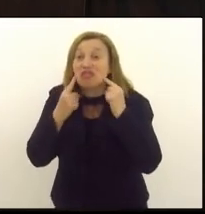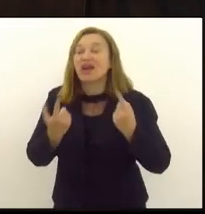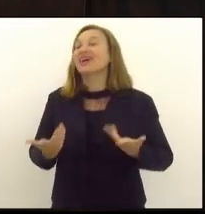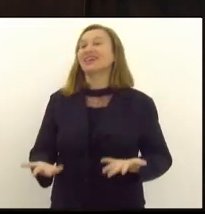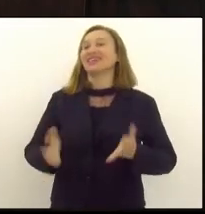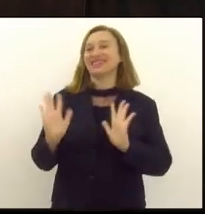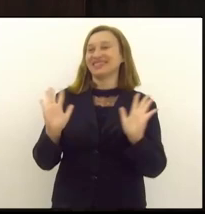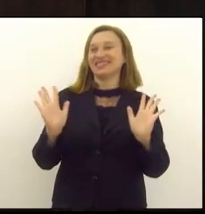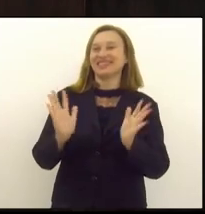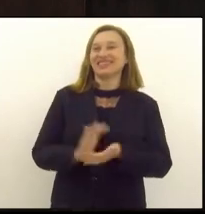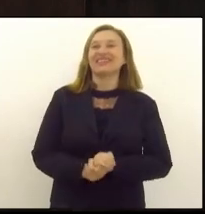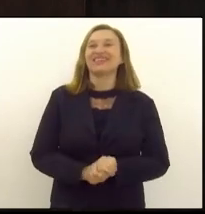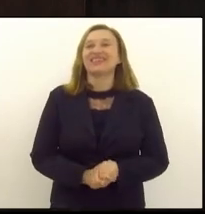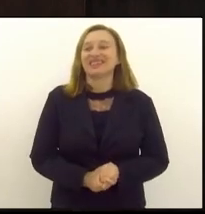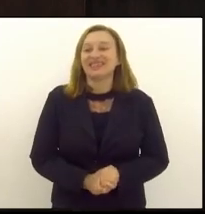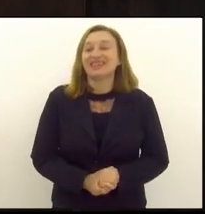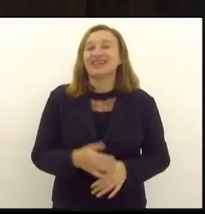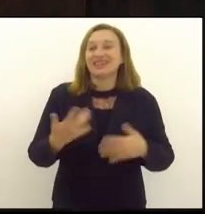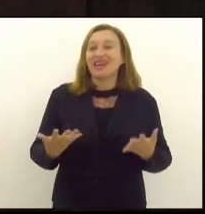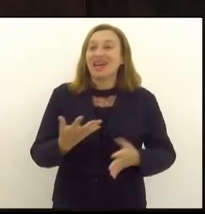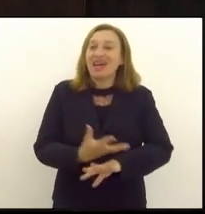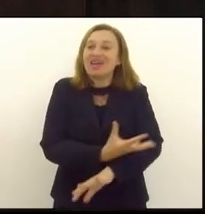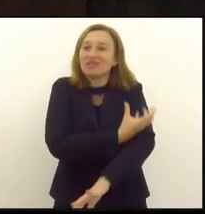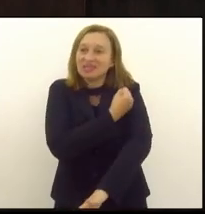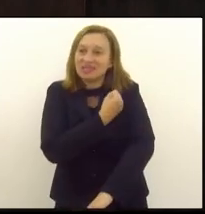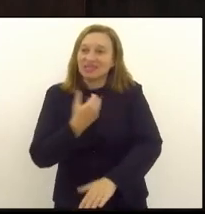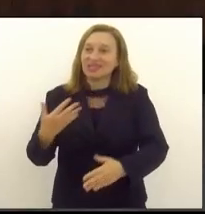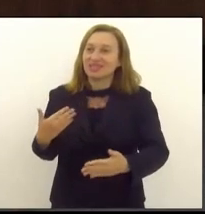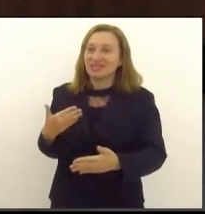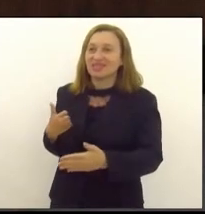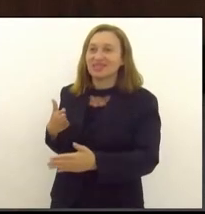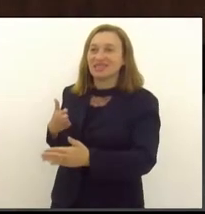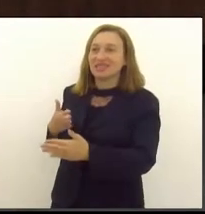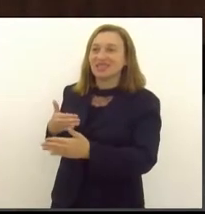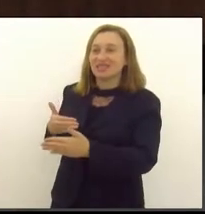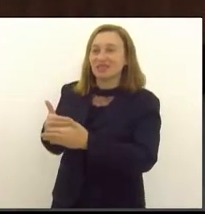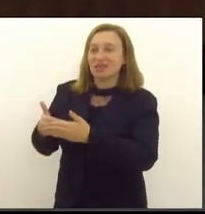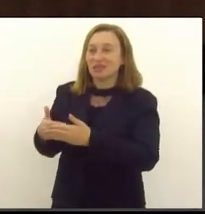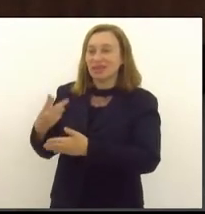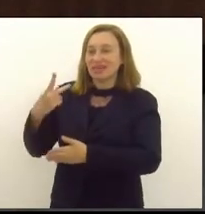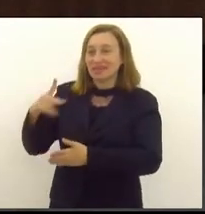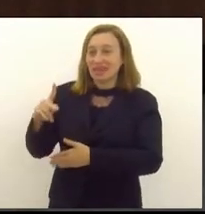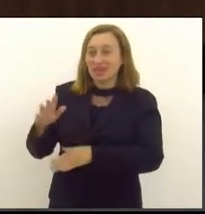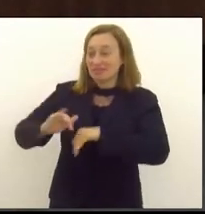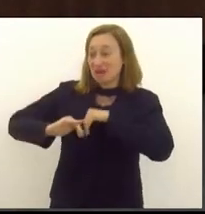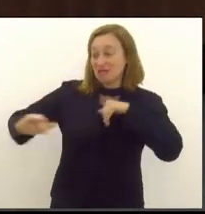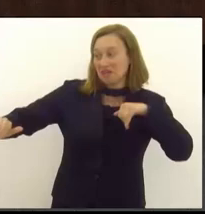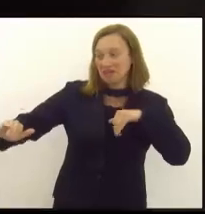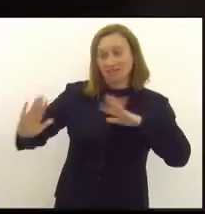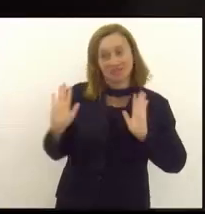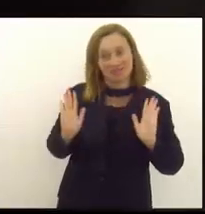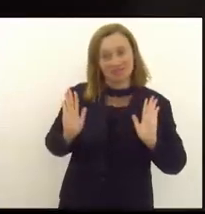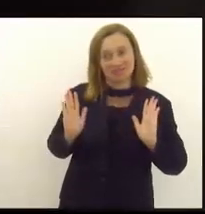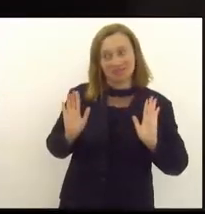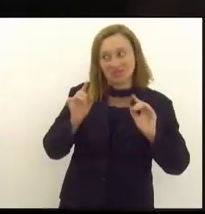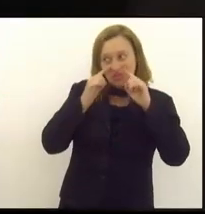nem falar de longe para ela, né? A emoção de chegar perto dela não, me afasta de mim, não quero ver a senhora